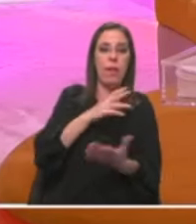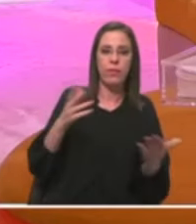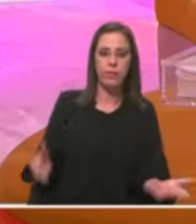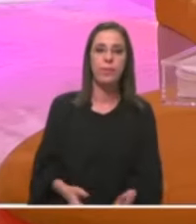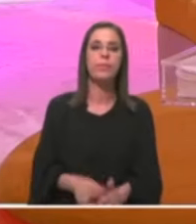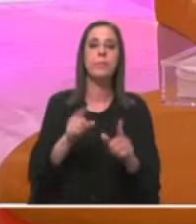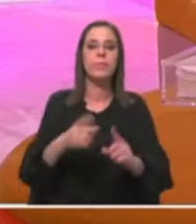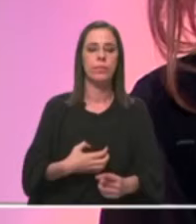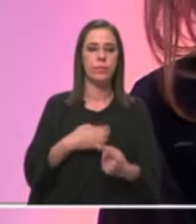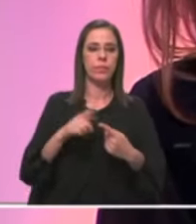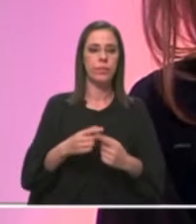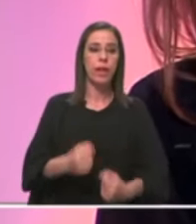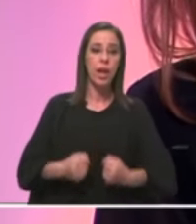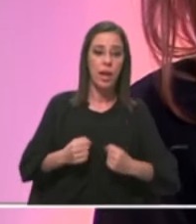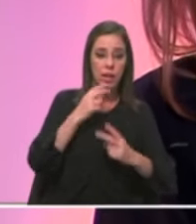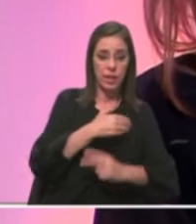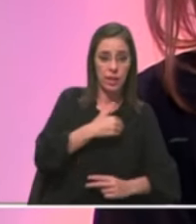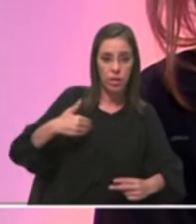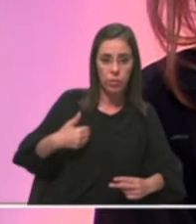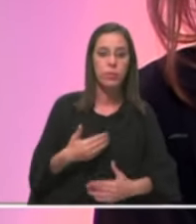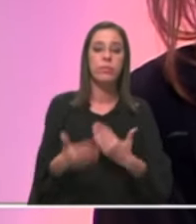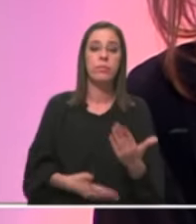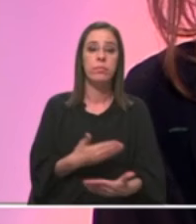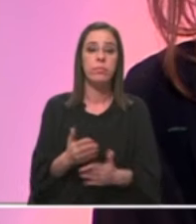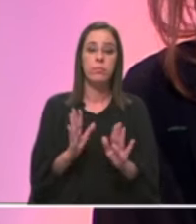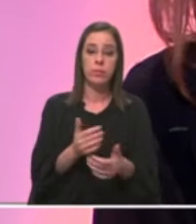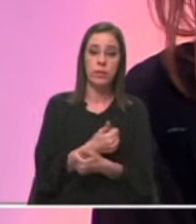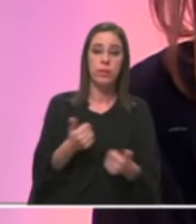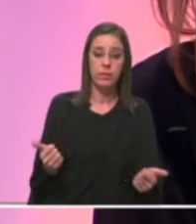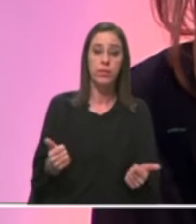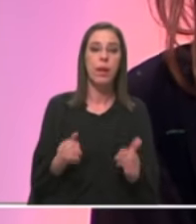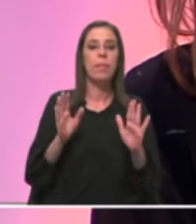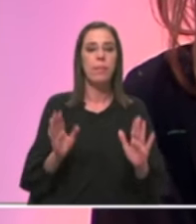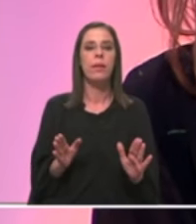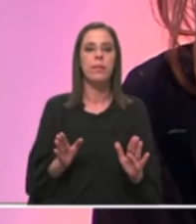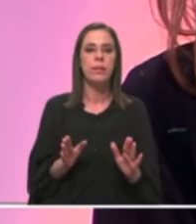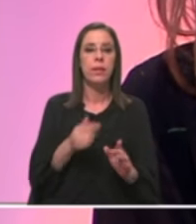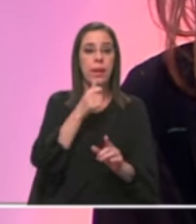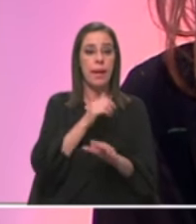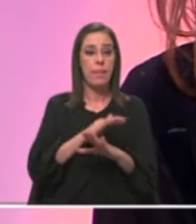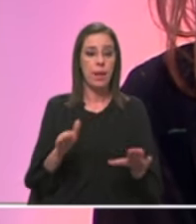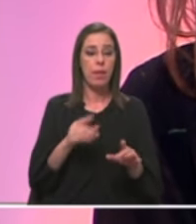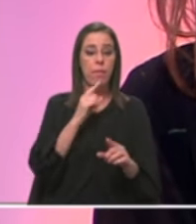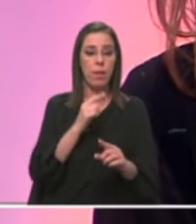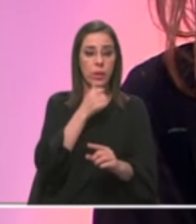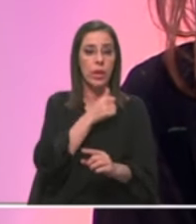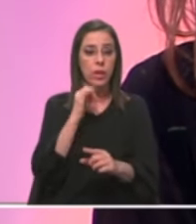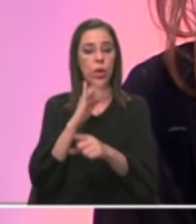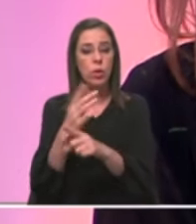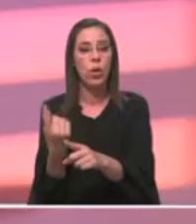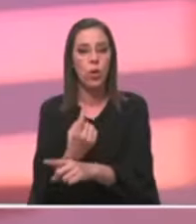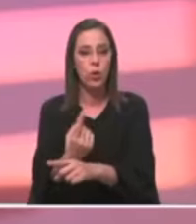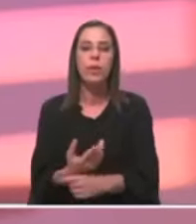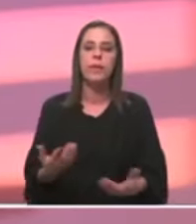olha tu sentes então com energia a saúde as coisas portanto desse ponto de vista tão bem mas a a menopausa pode ser castigadora n outras